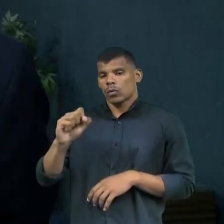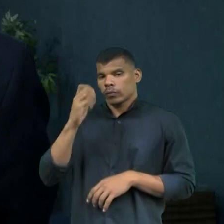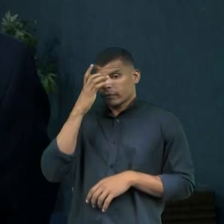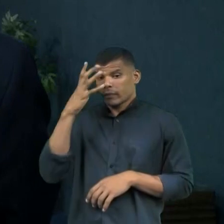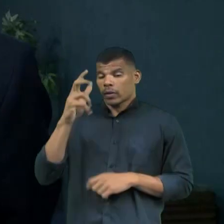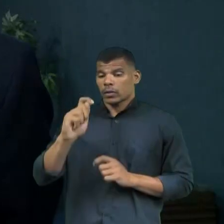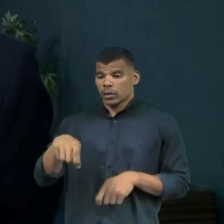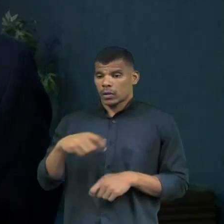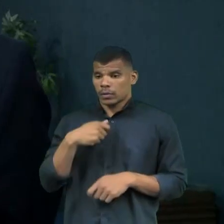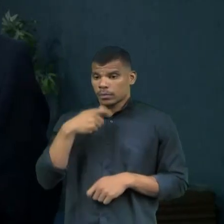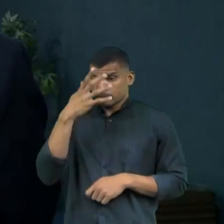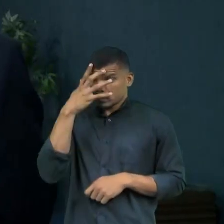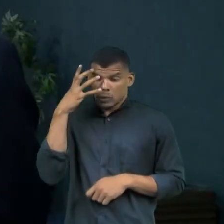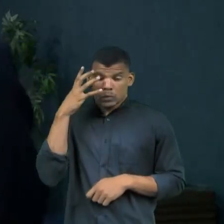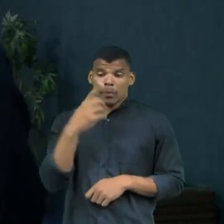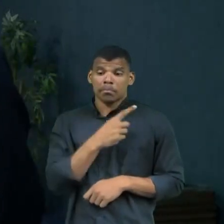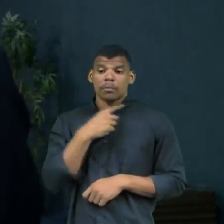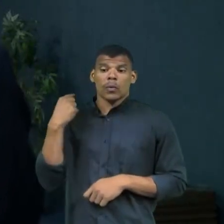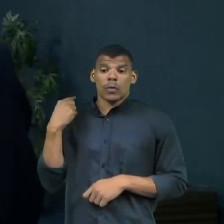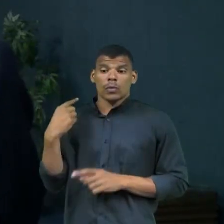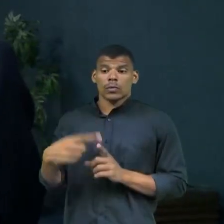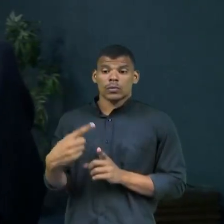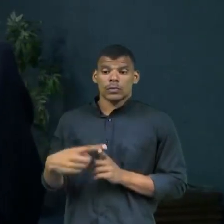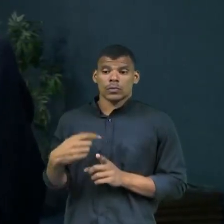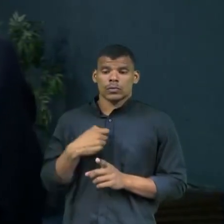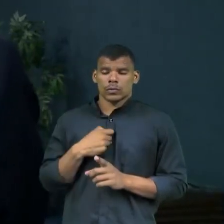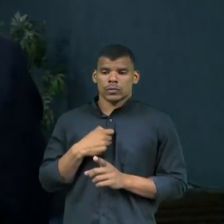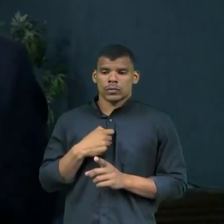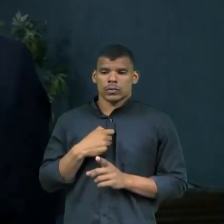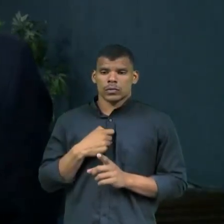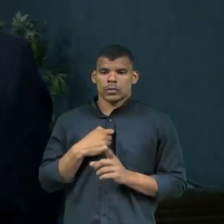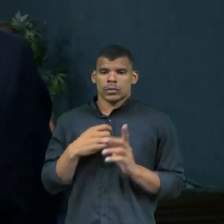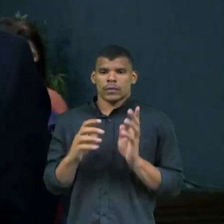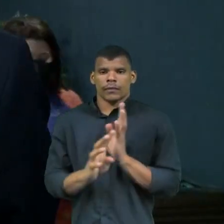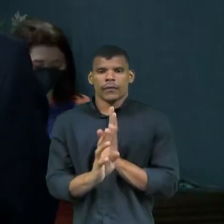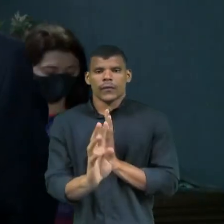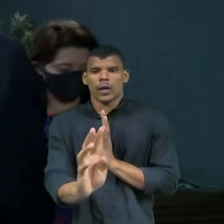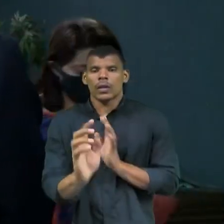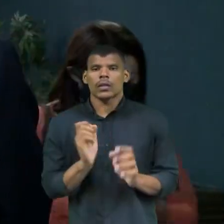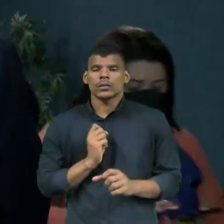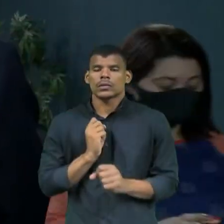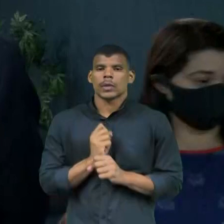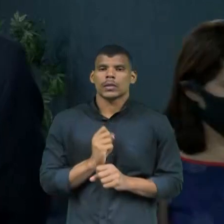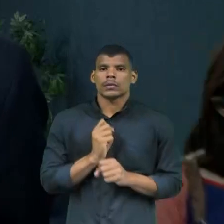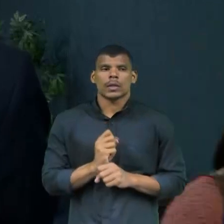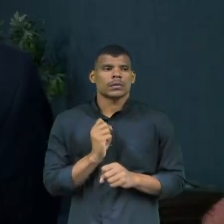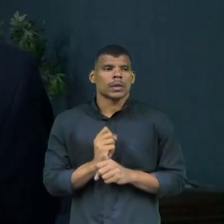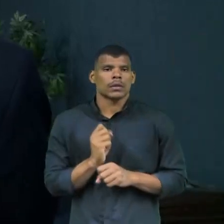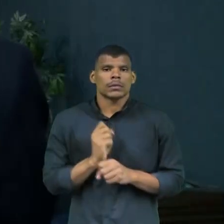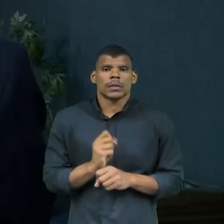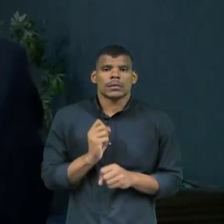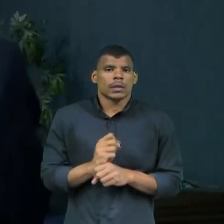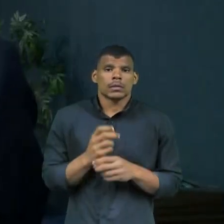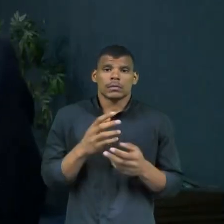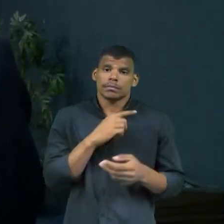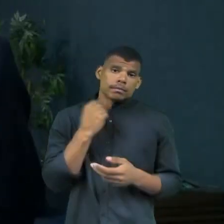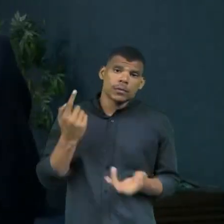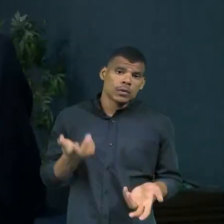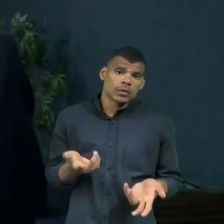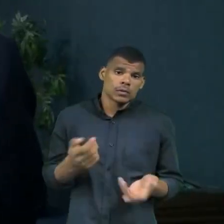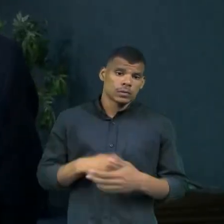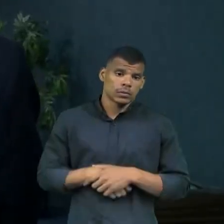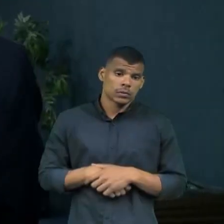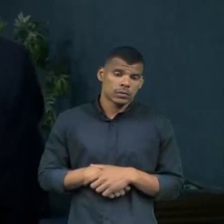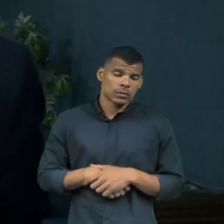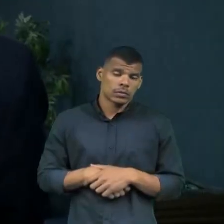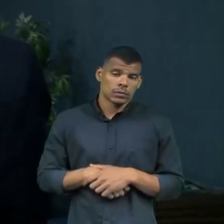Ou seja, as pessoas acabam morrendo porque ficam na fila para exames, tratamentos e medicamentos. São medicamentos, de fato, de maior custo.